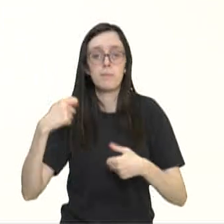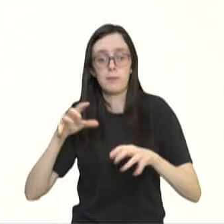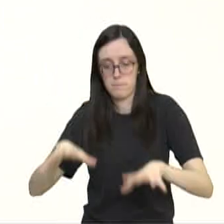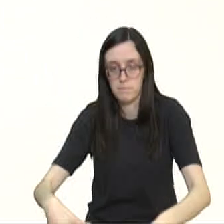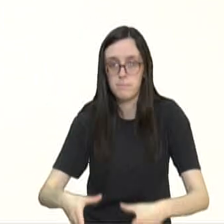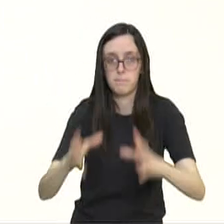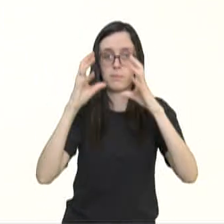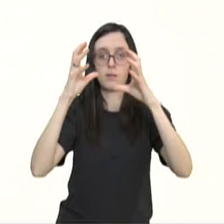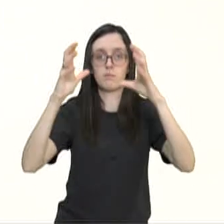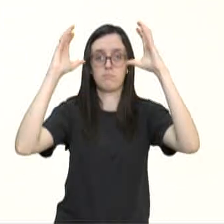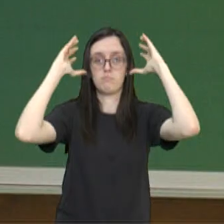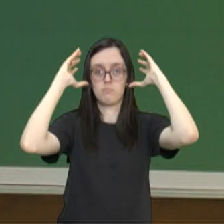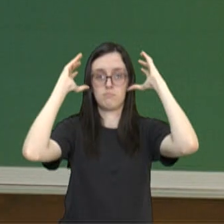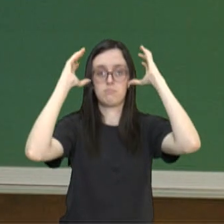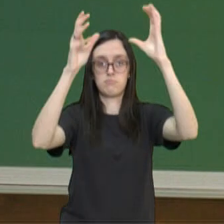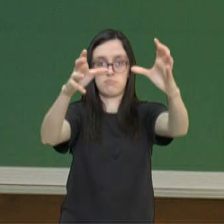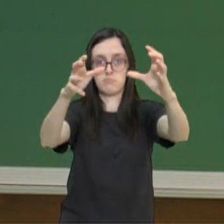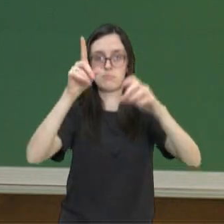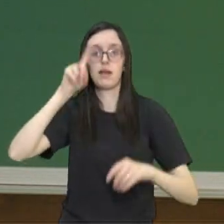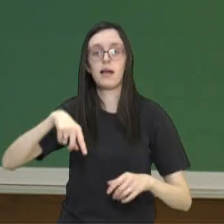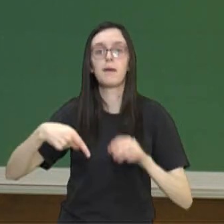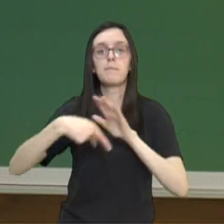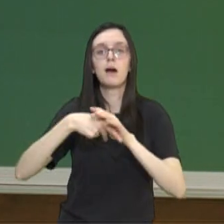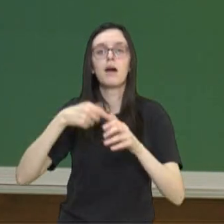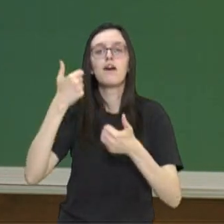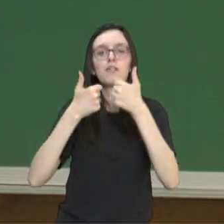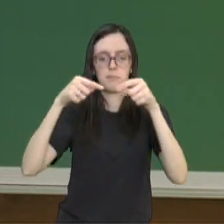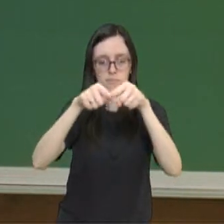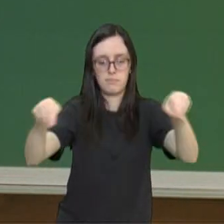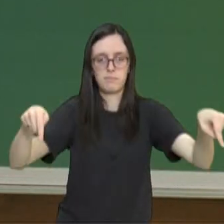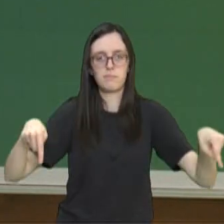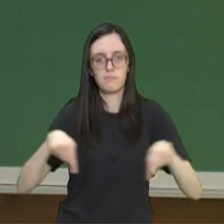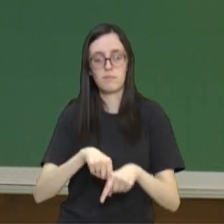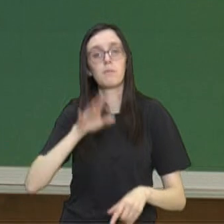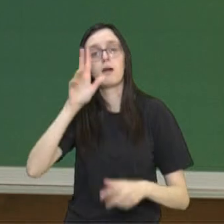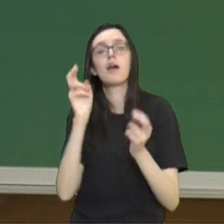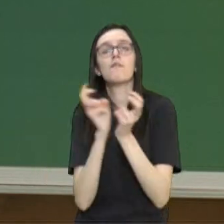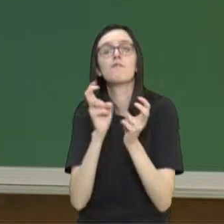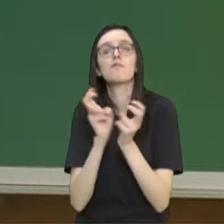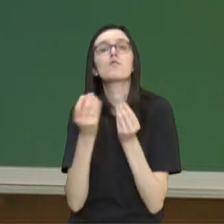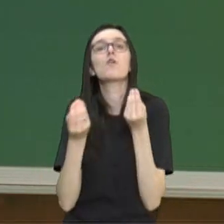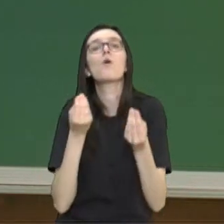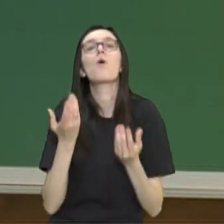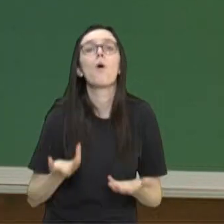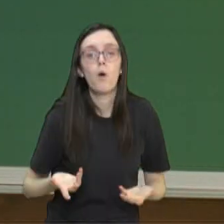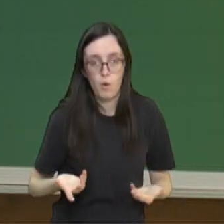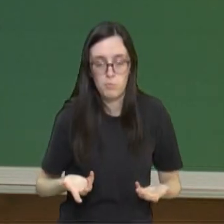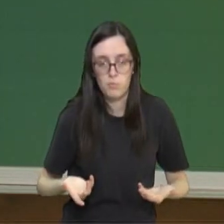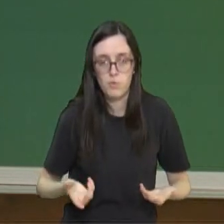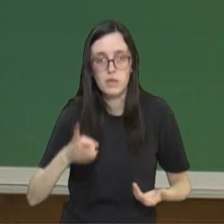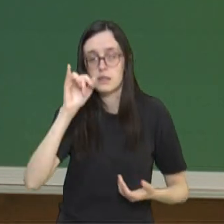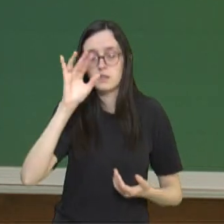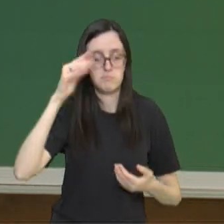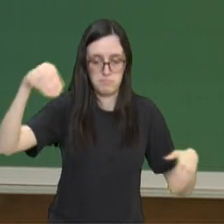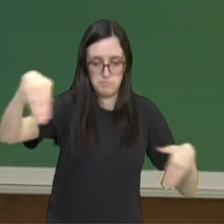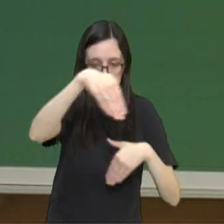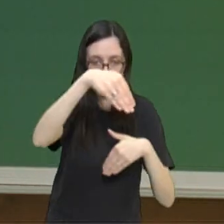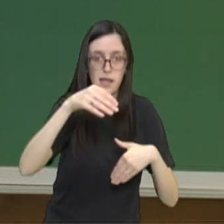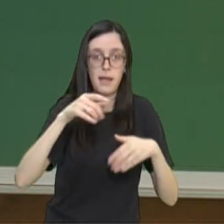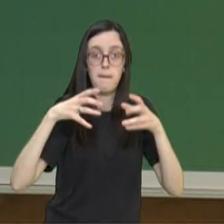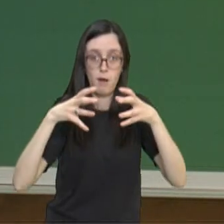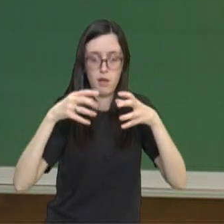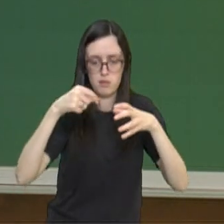do impedimento. Já no futsal, como é uma modalidade muito mais veloz, muito mais dinâmica, isso não